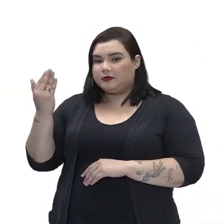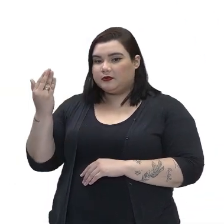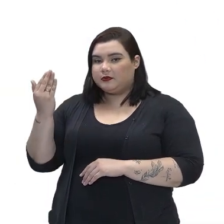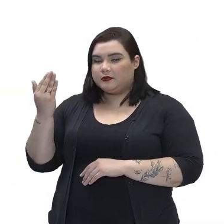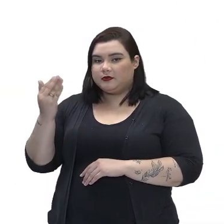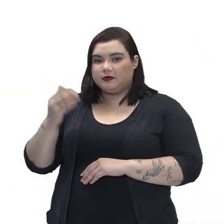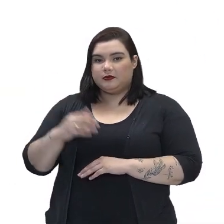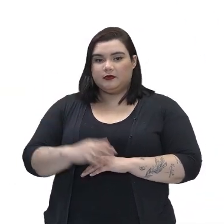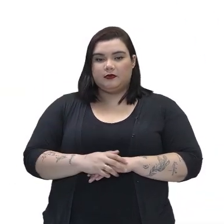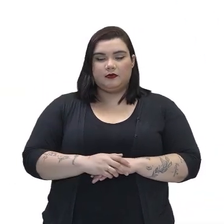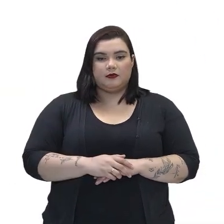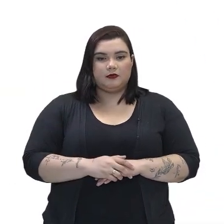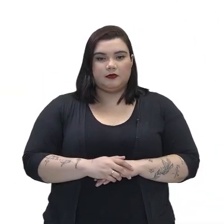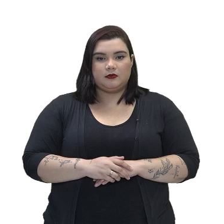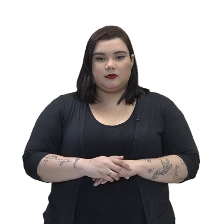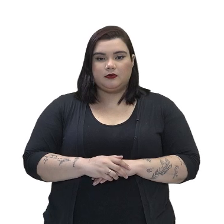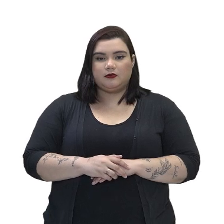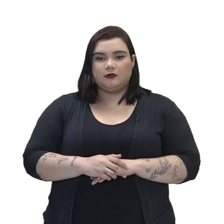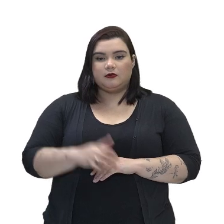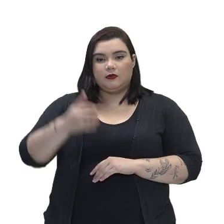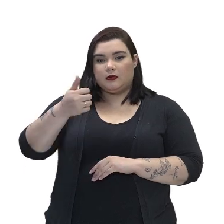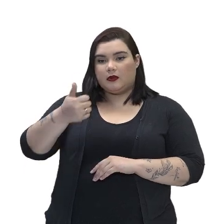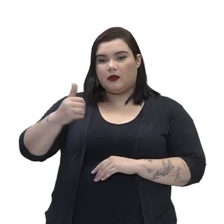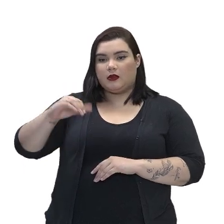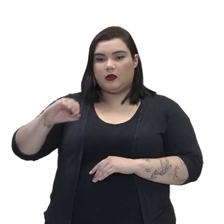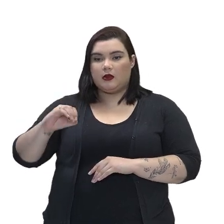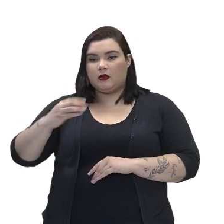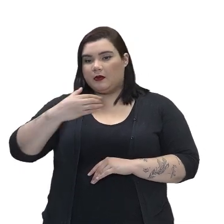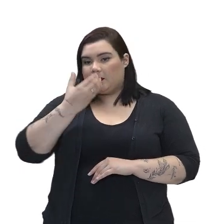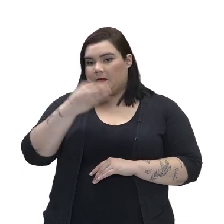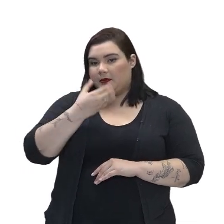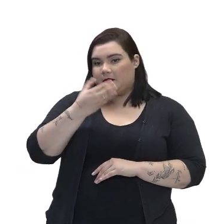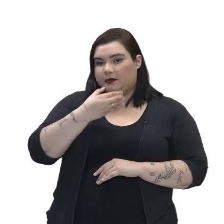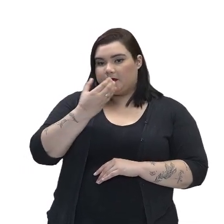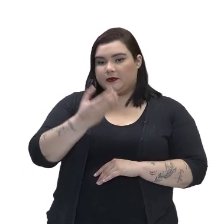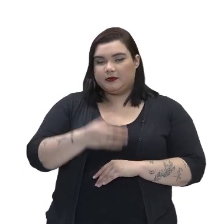Ten apples. 10 maçãs.